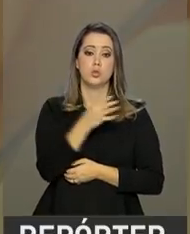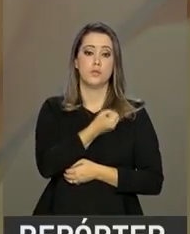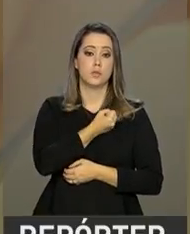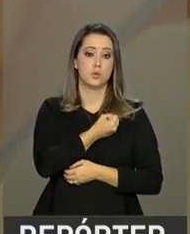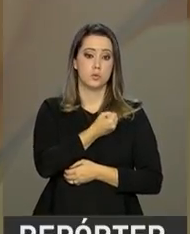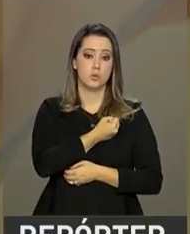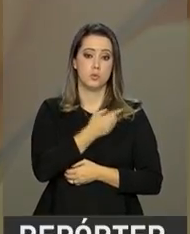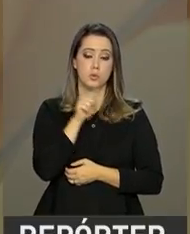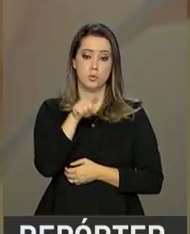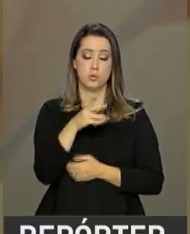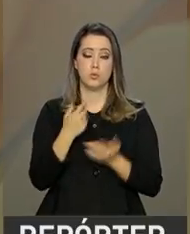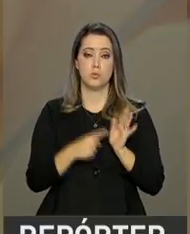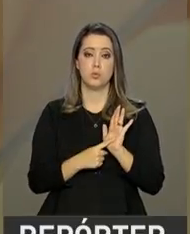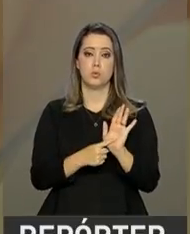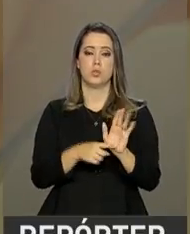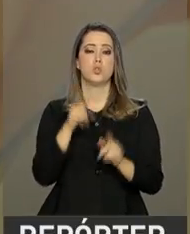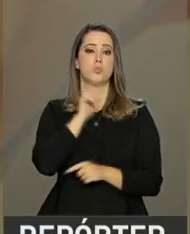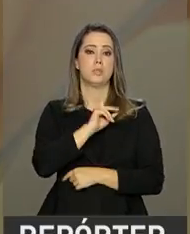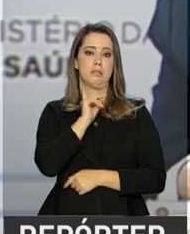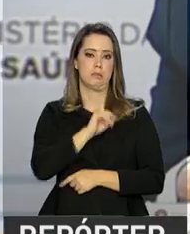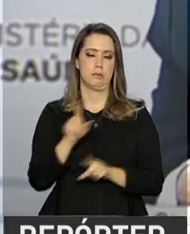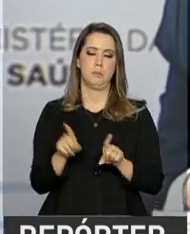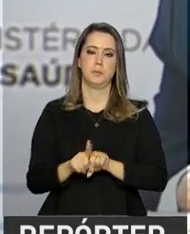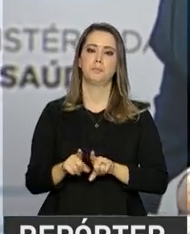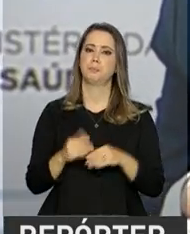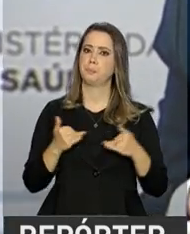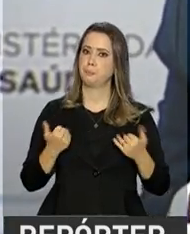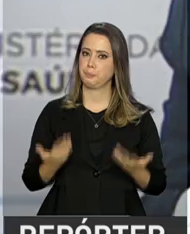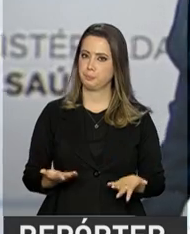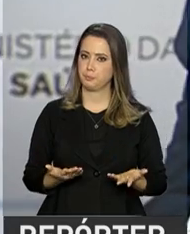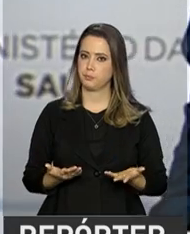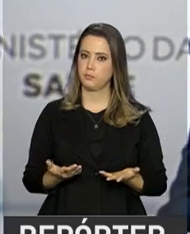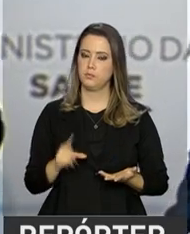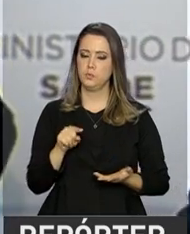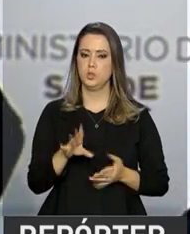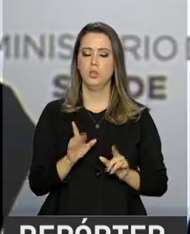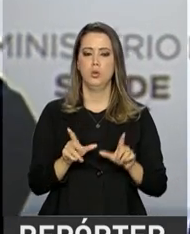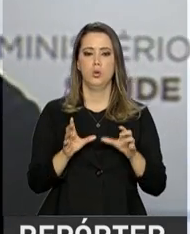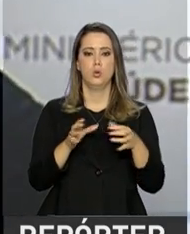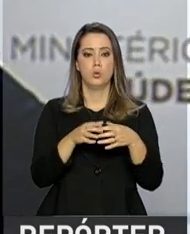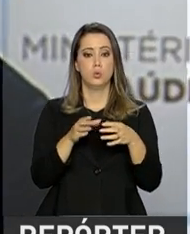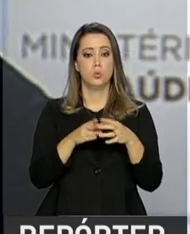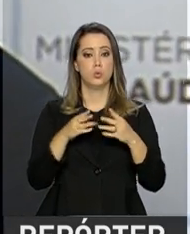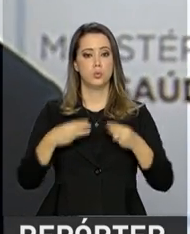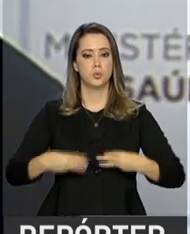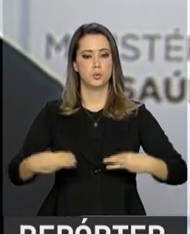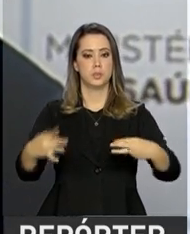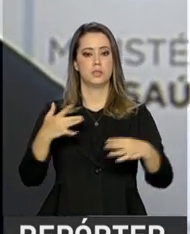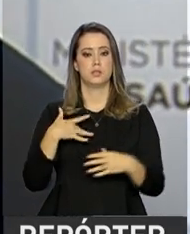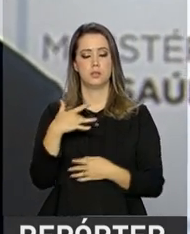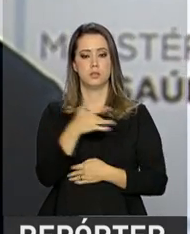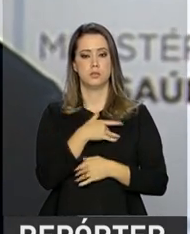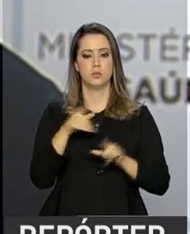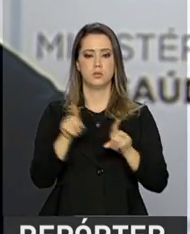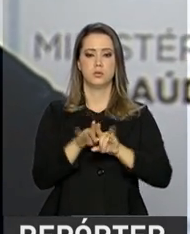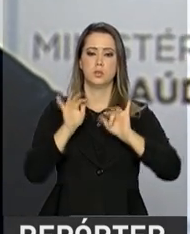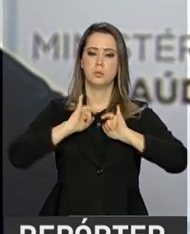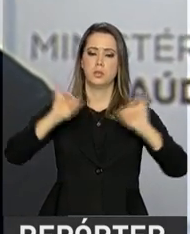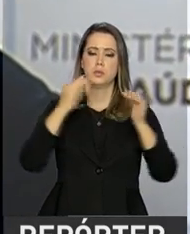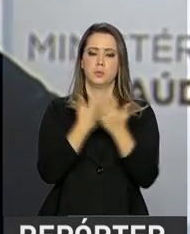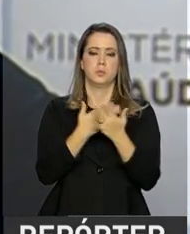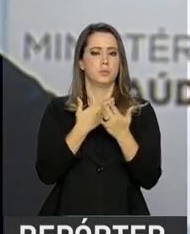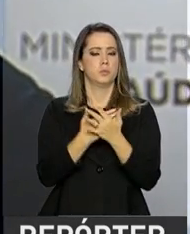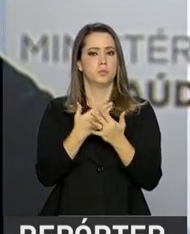com os números de minas gerais o instituto evandro chagas ligado ao ministério da saúde também anunciou estudos